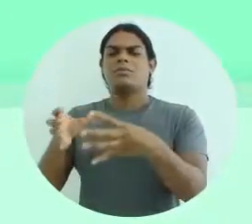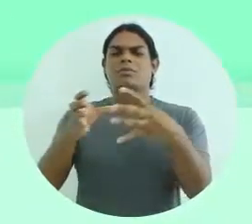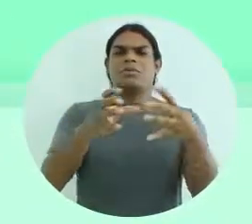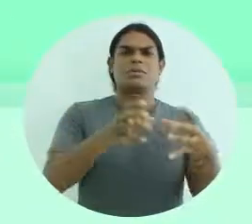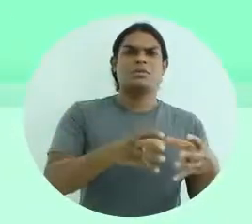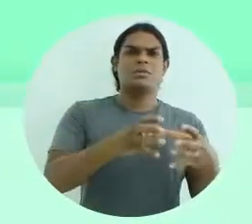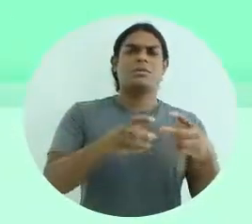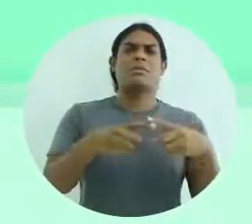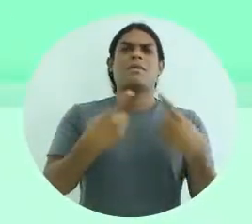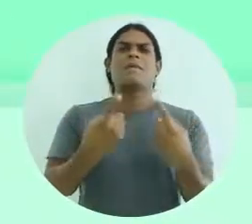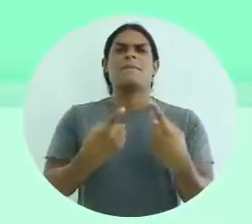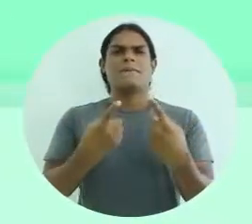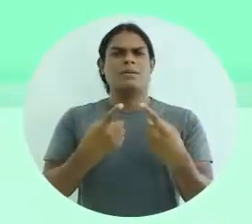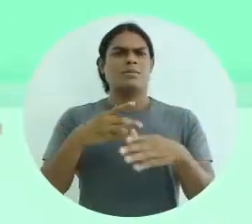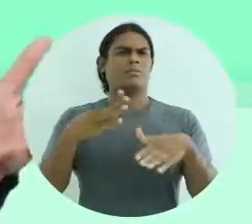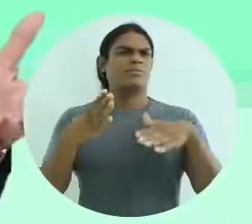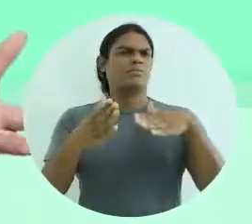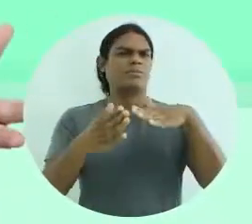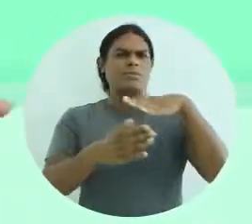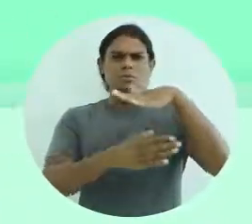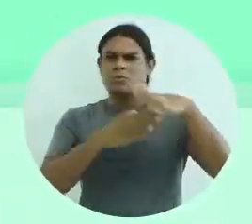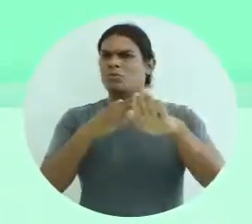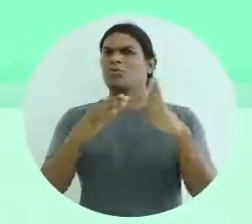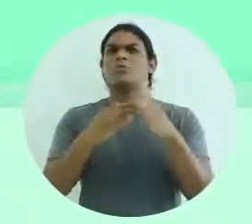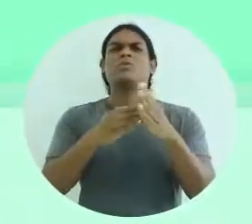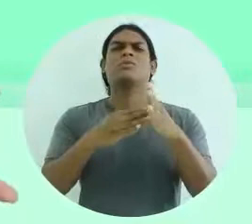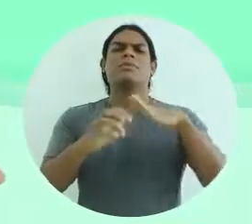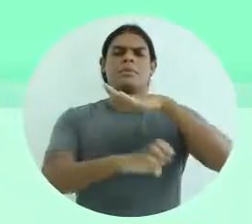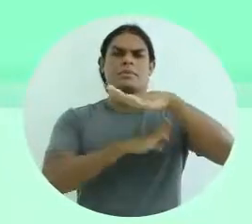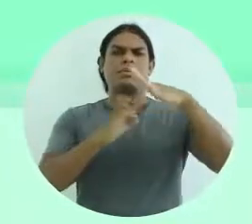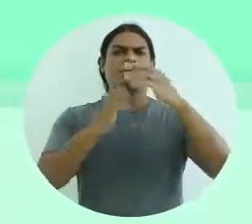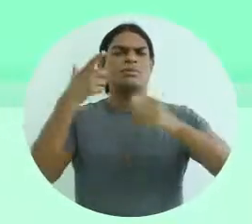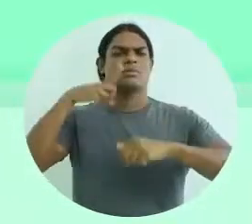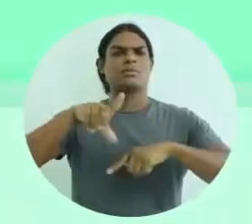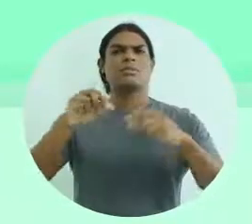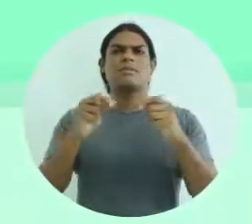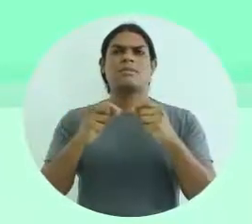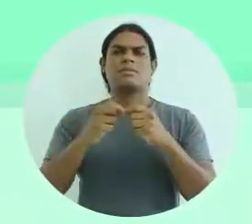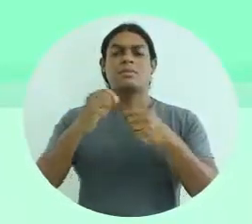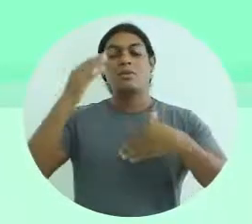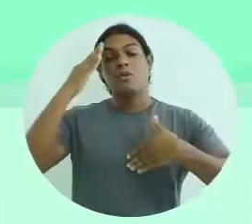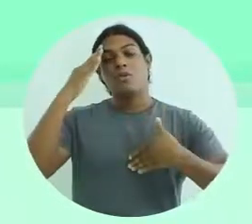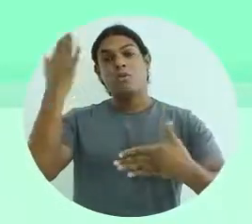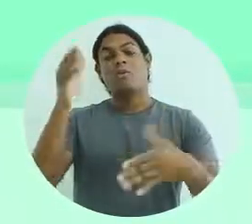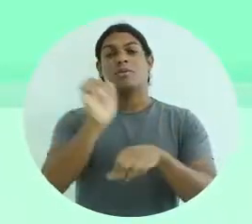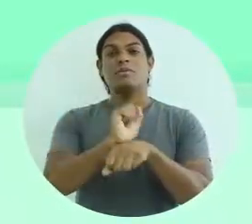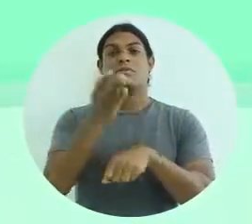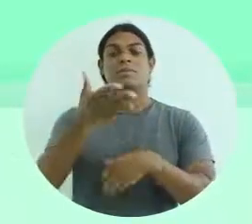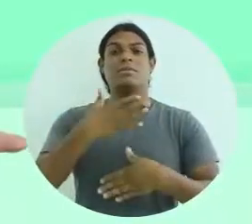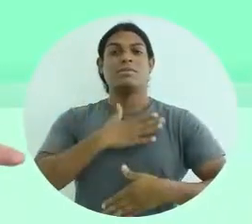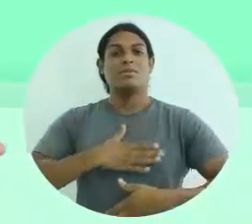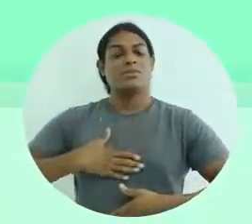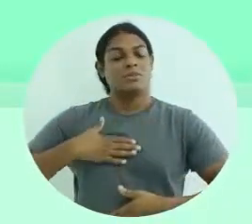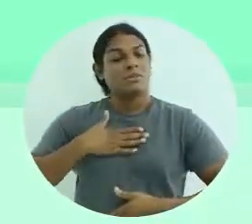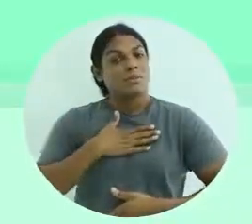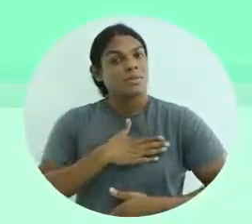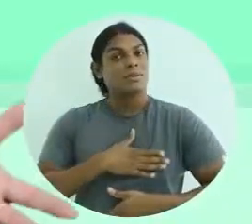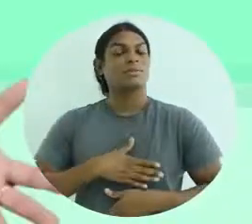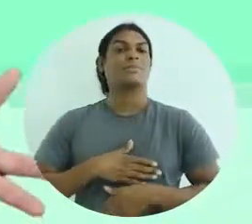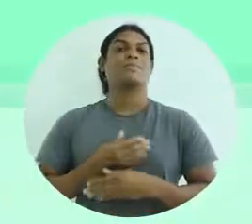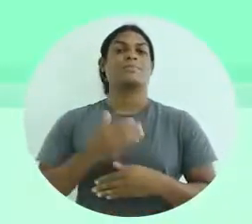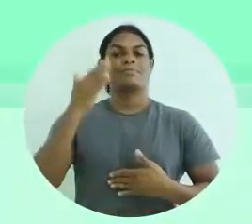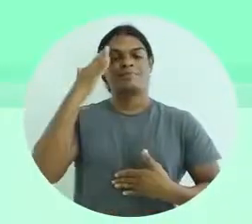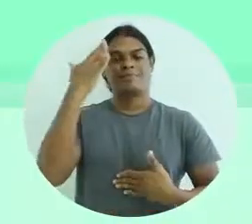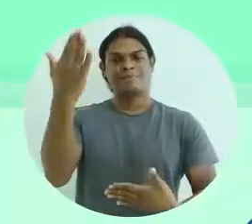mas também para micro, médio e pequenos empresários. Obrigada, espero que tenham gostado dessas semanas que passamos juntos e